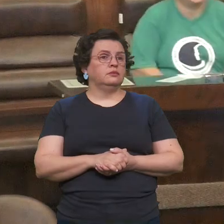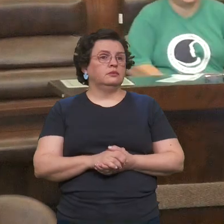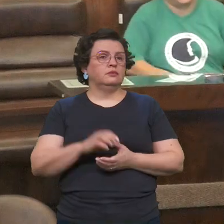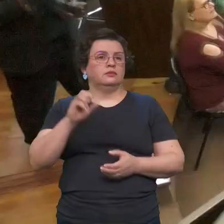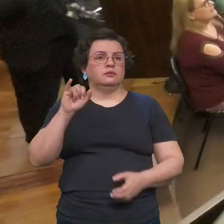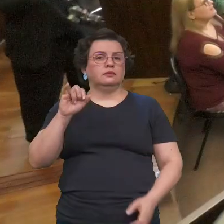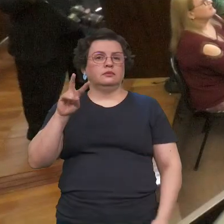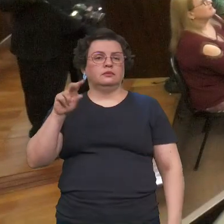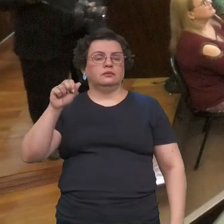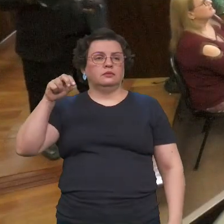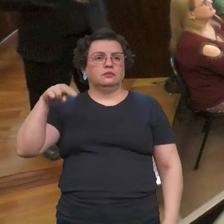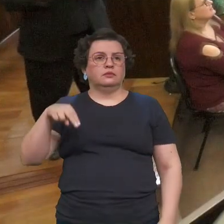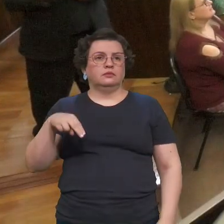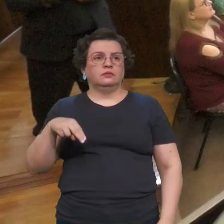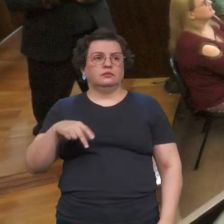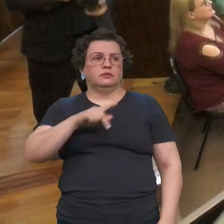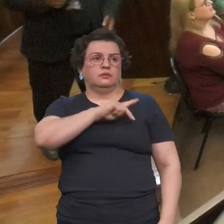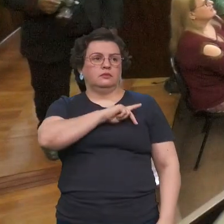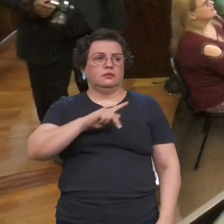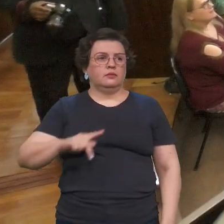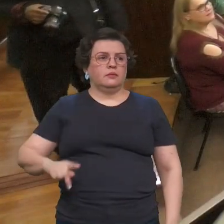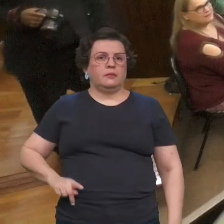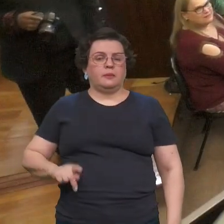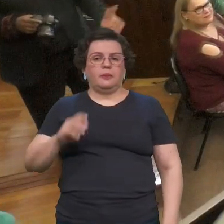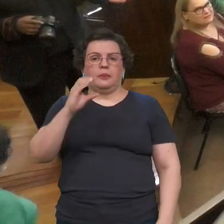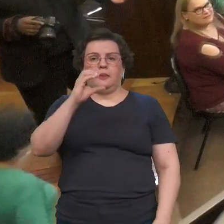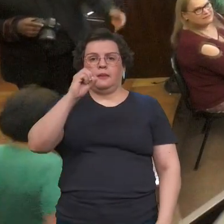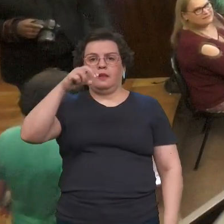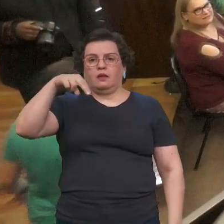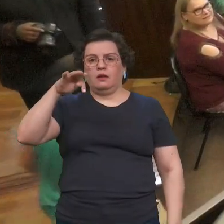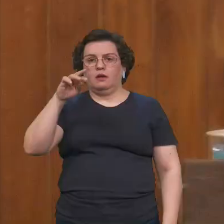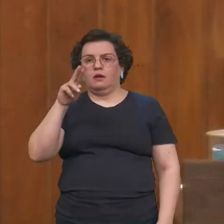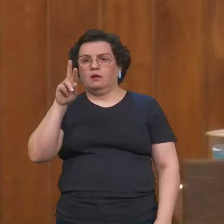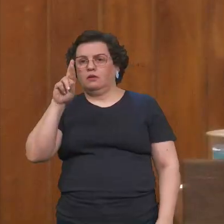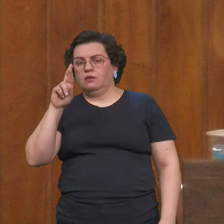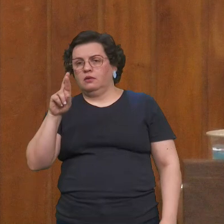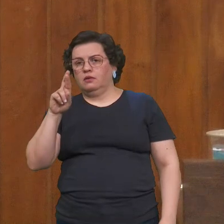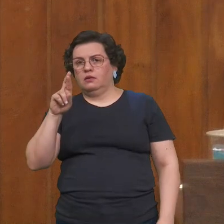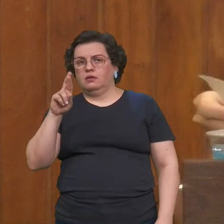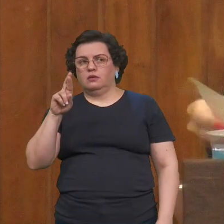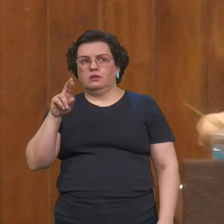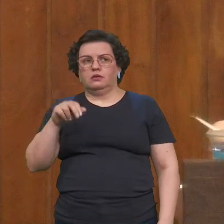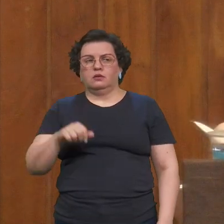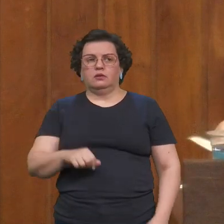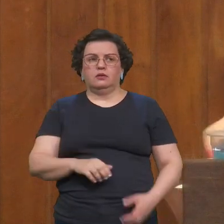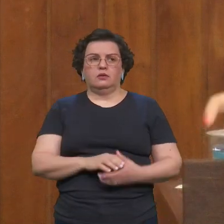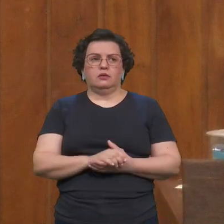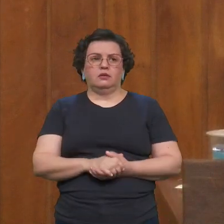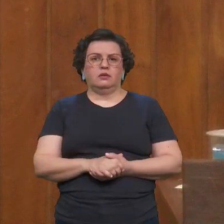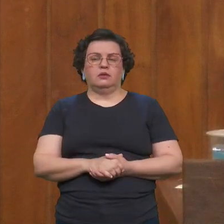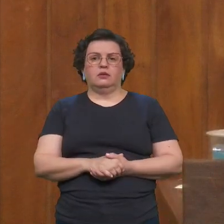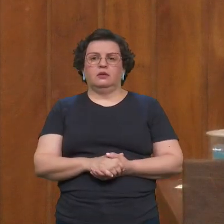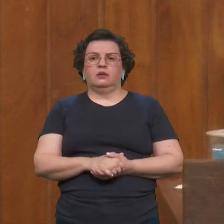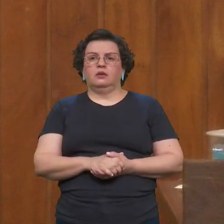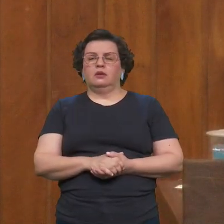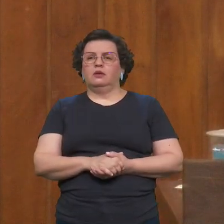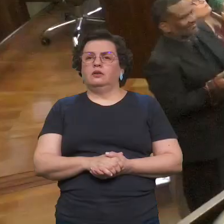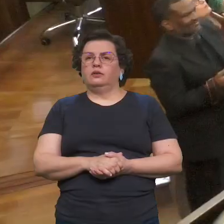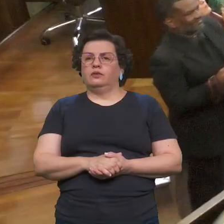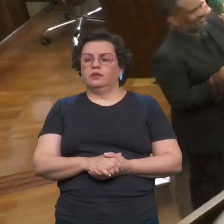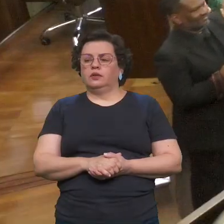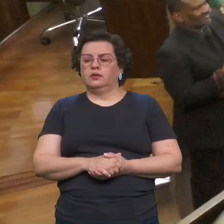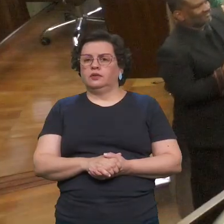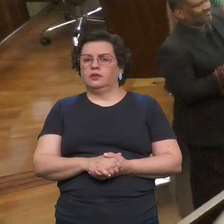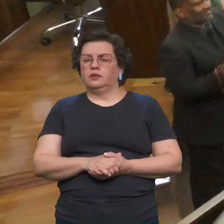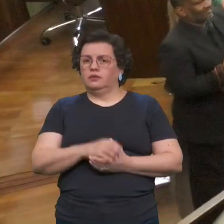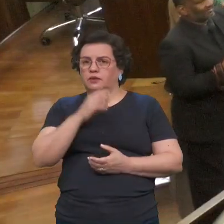Ivan Evangelista, presidente do CONTUR e membro da Comissão Organizadora dos Registros Históricos.